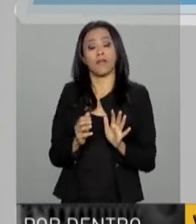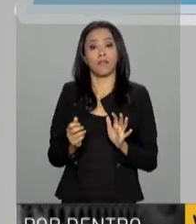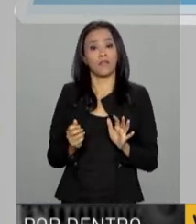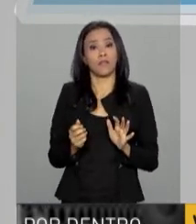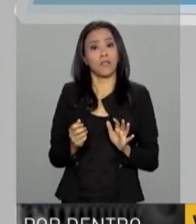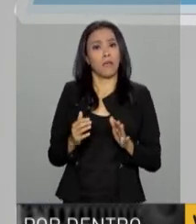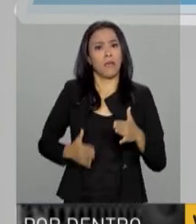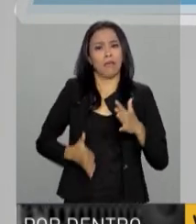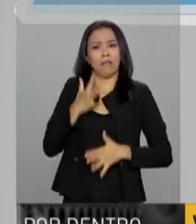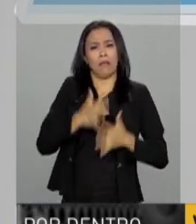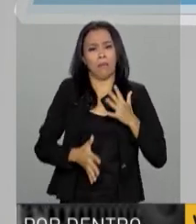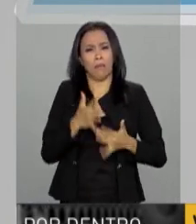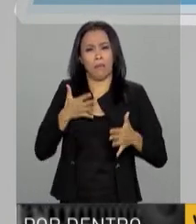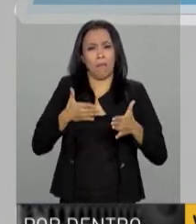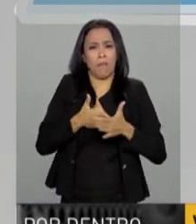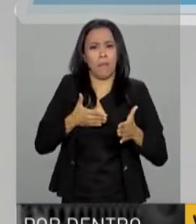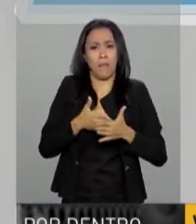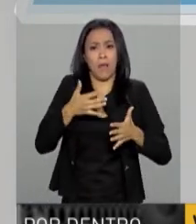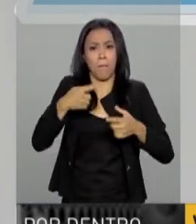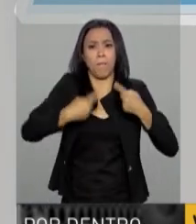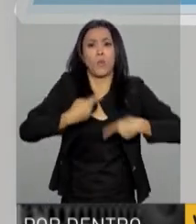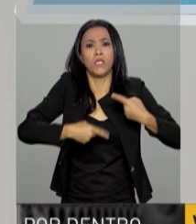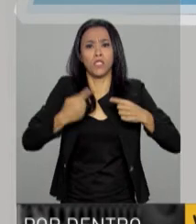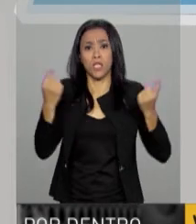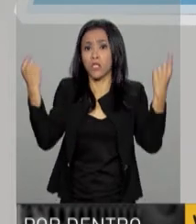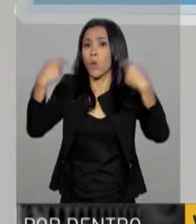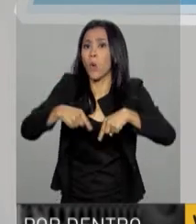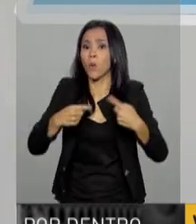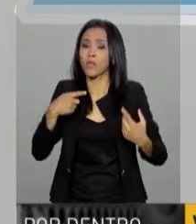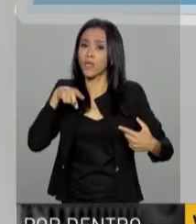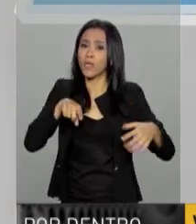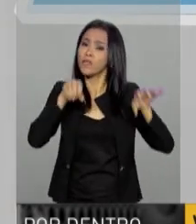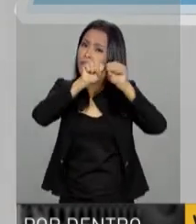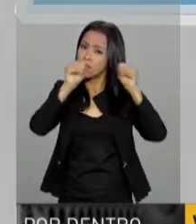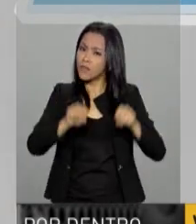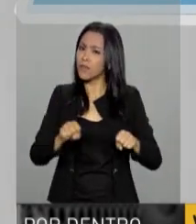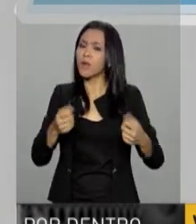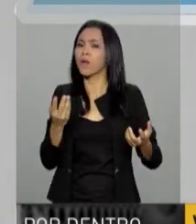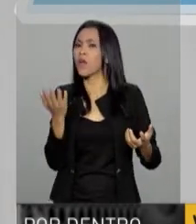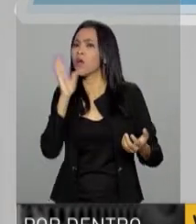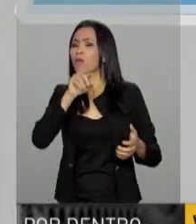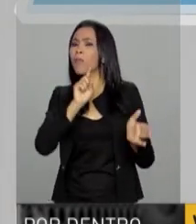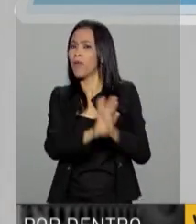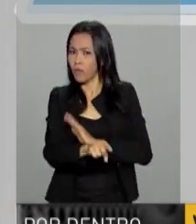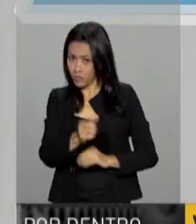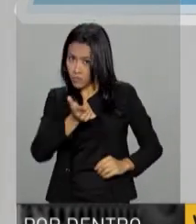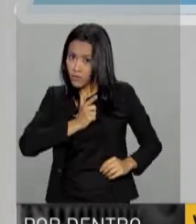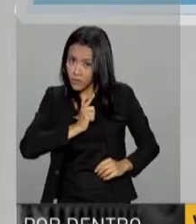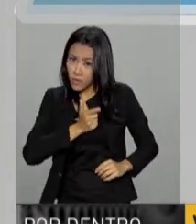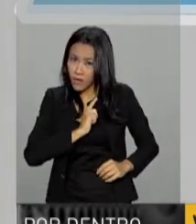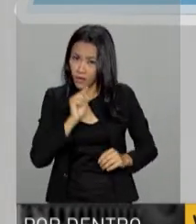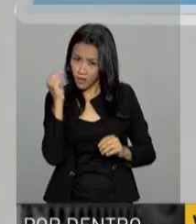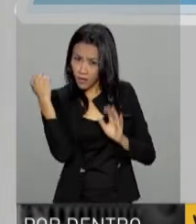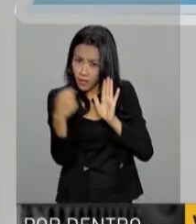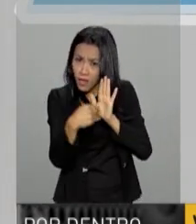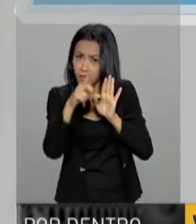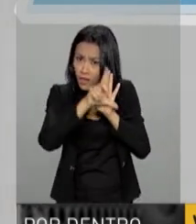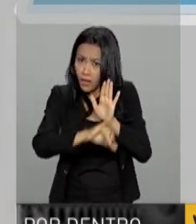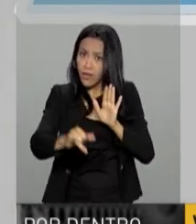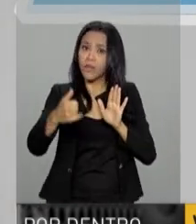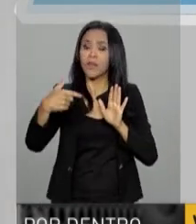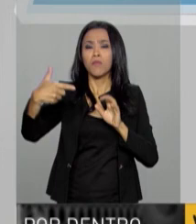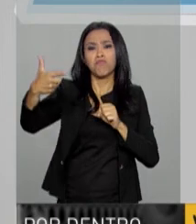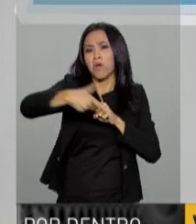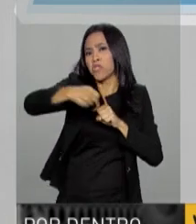com barreiras políticas contrárias a esta manifestação pergunta então existe nessa lei algum dispositivo que